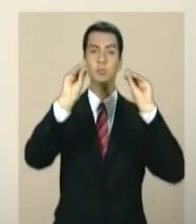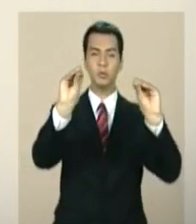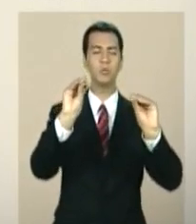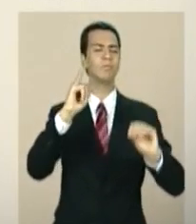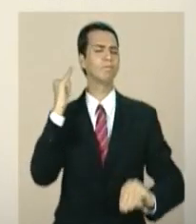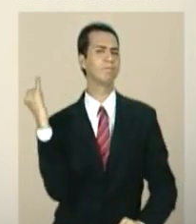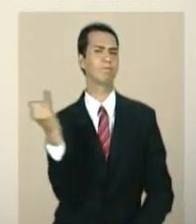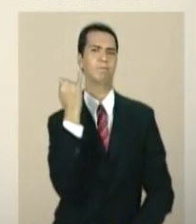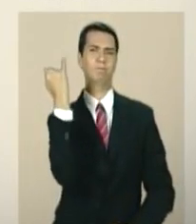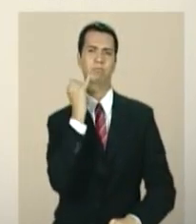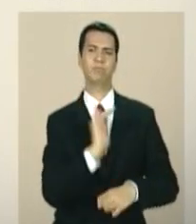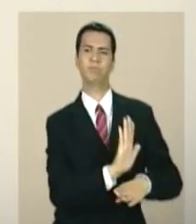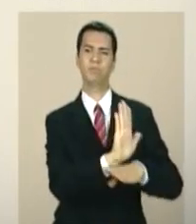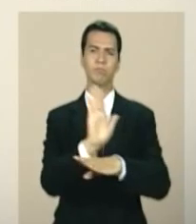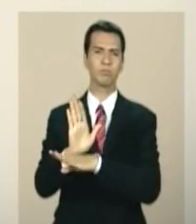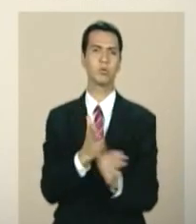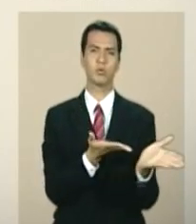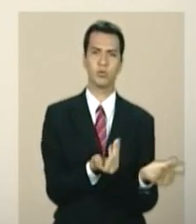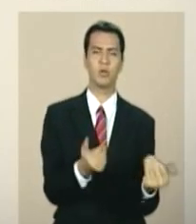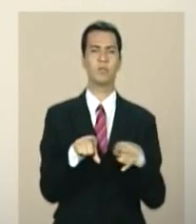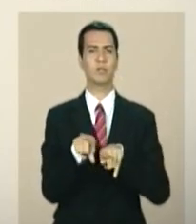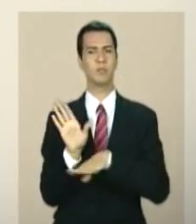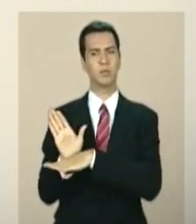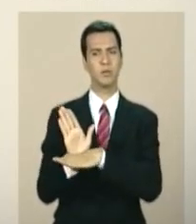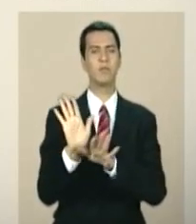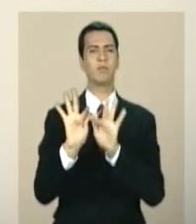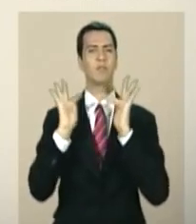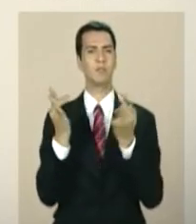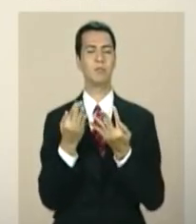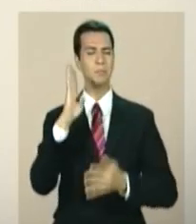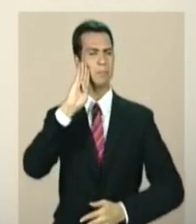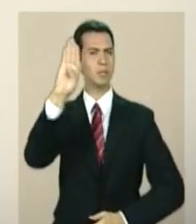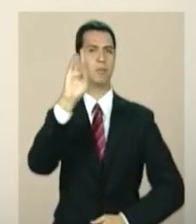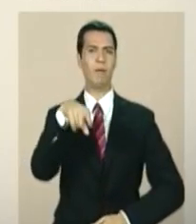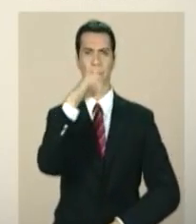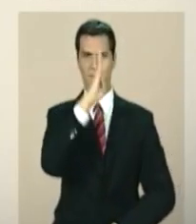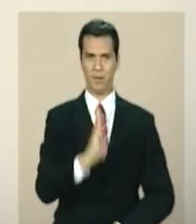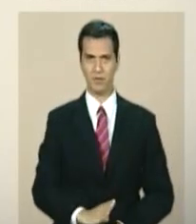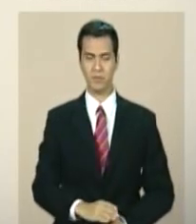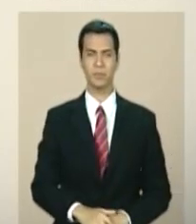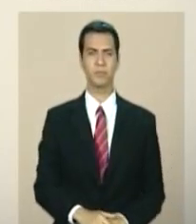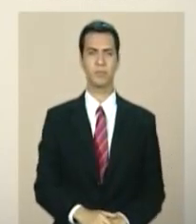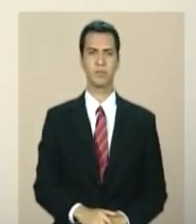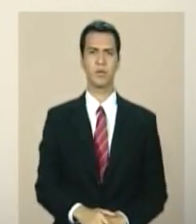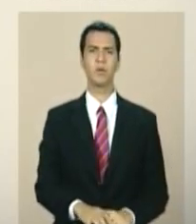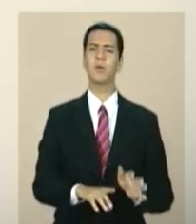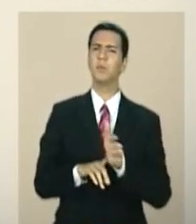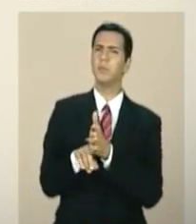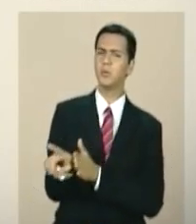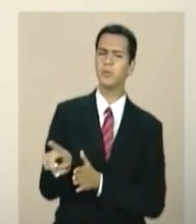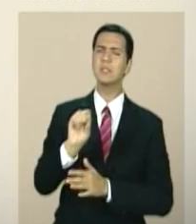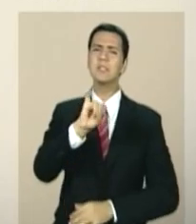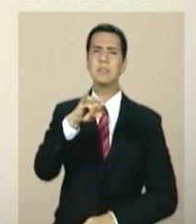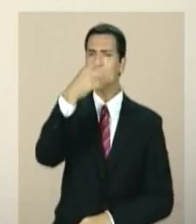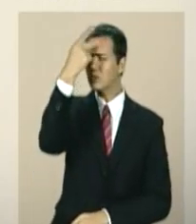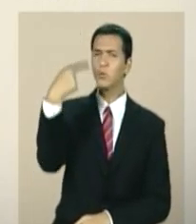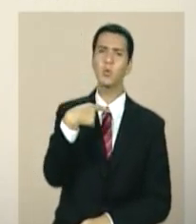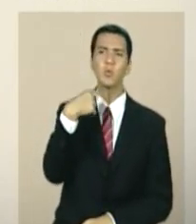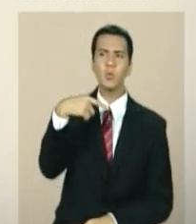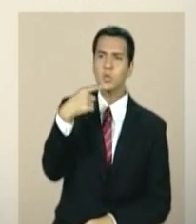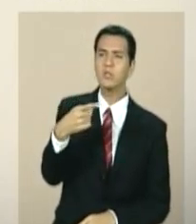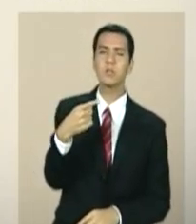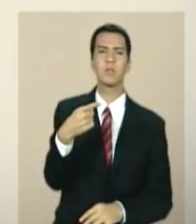estratégicos para o jovem para sua família e sobretudo para o Brasil e quem não conseguiu uma vaga no czu ou no pro Uni